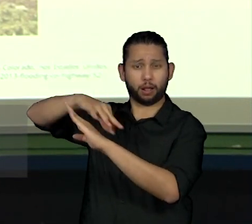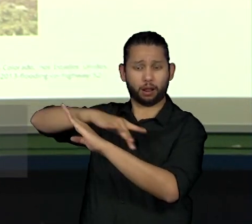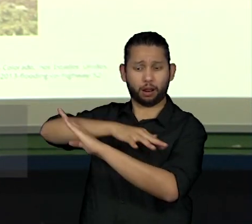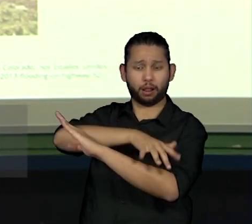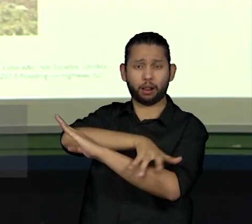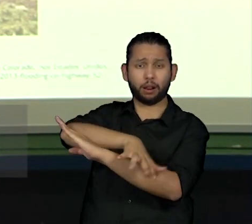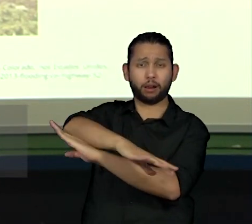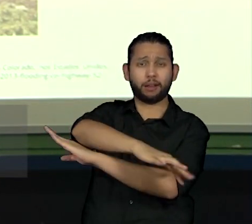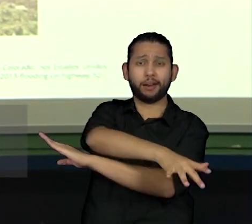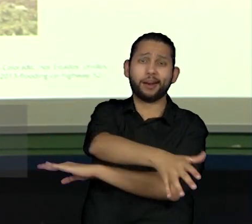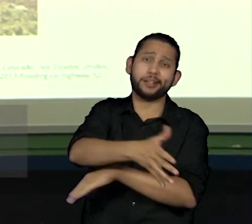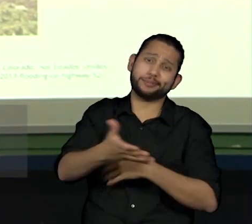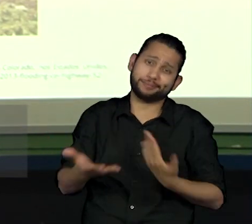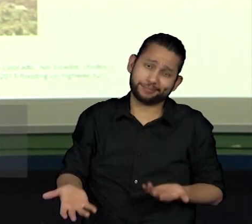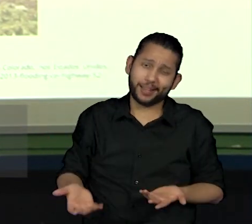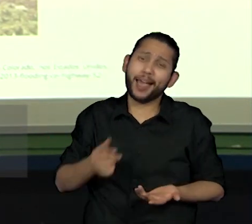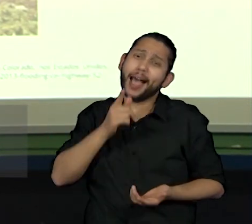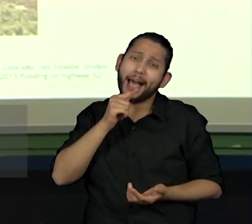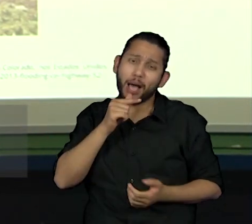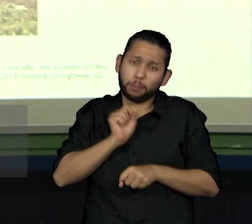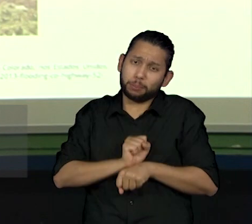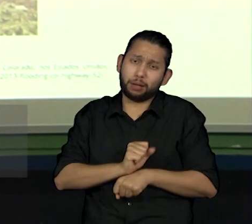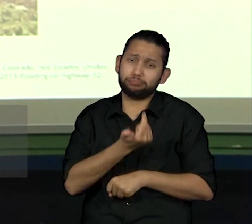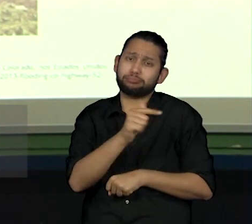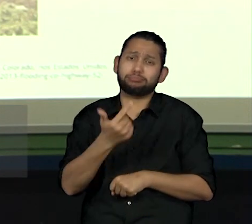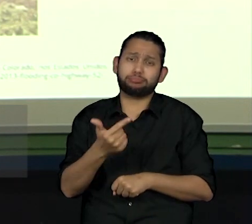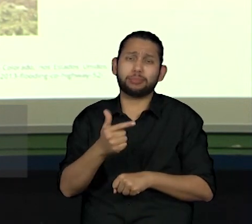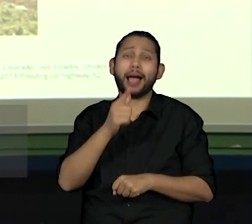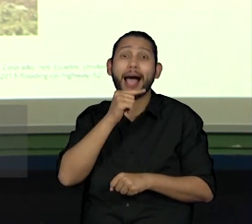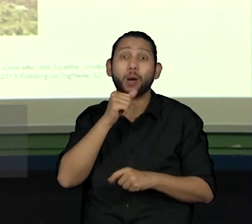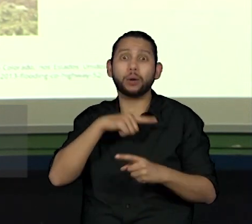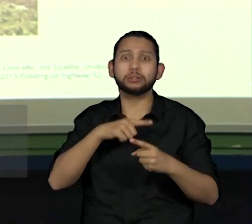têm um estudo sobre eles